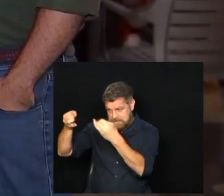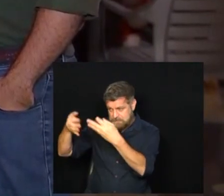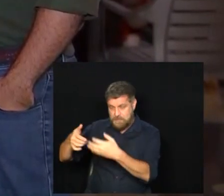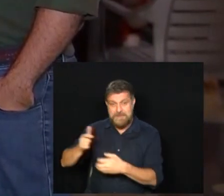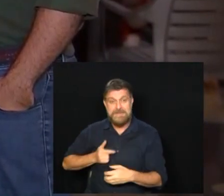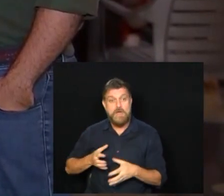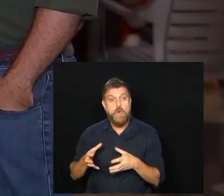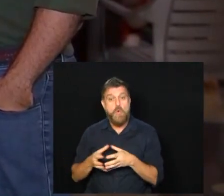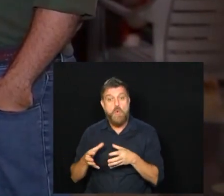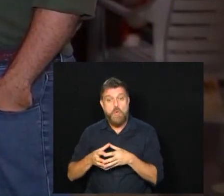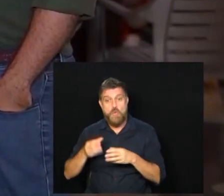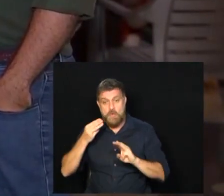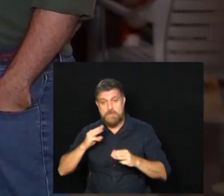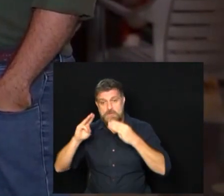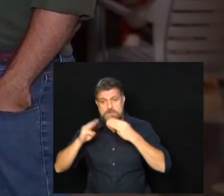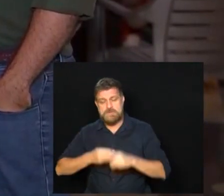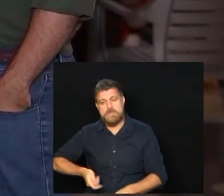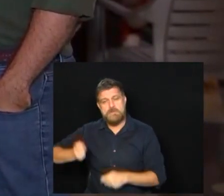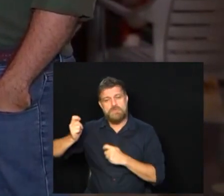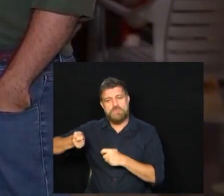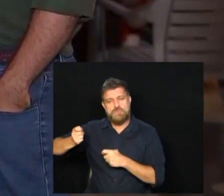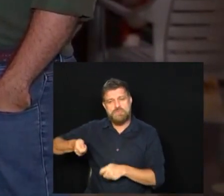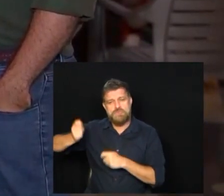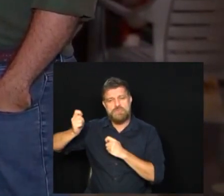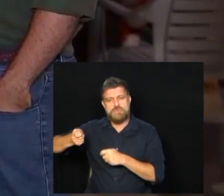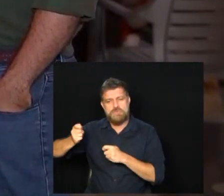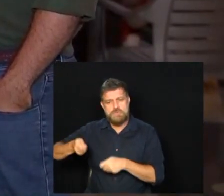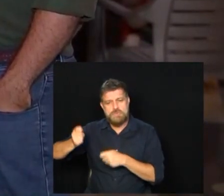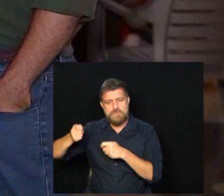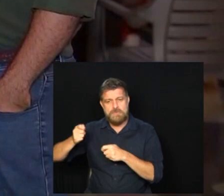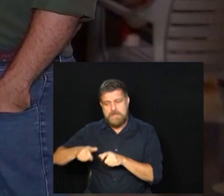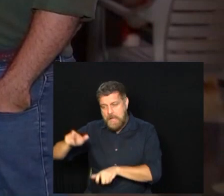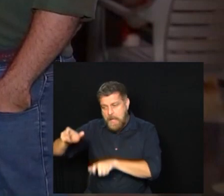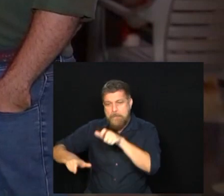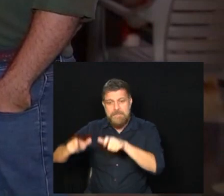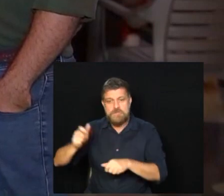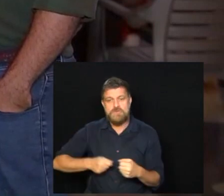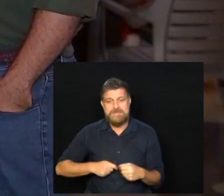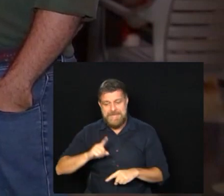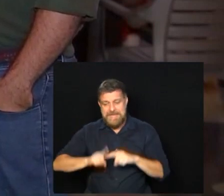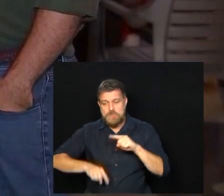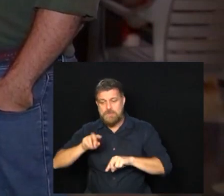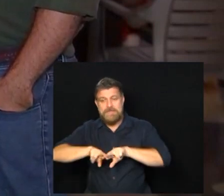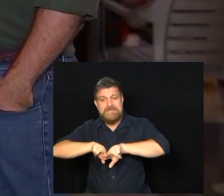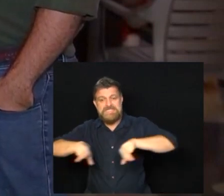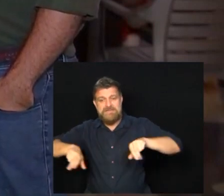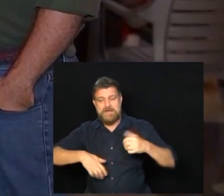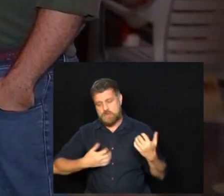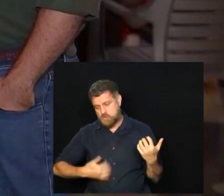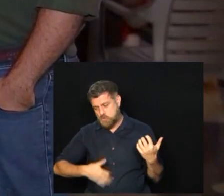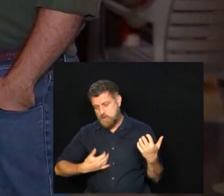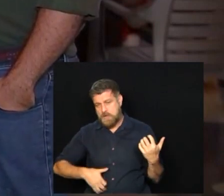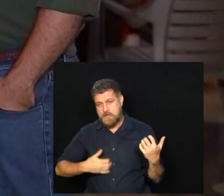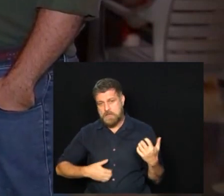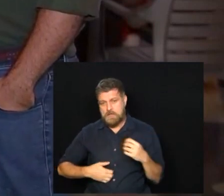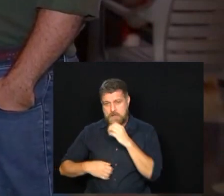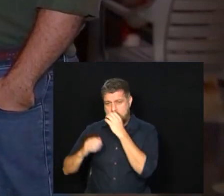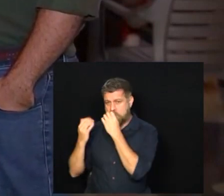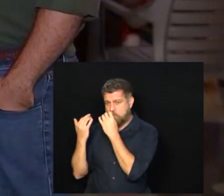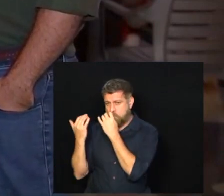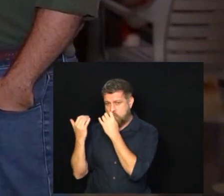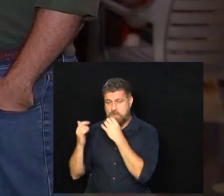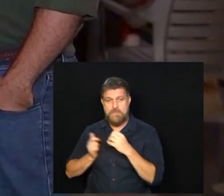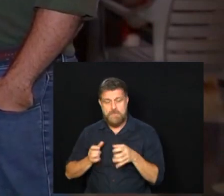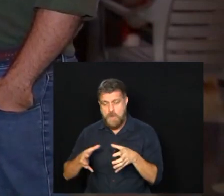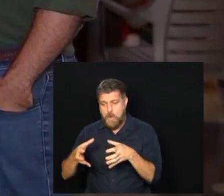uma banda no espaço, né? Então a gente tem muitas pessoas que tocam algum instrumento. Mas o grupo é